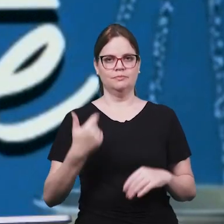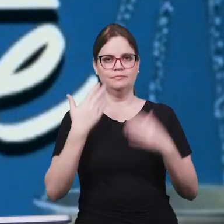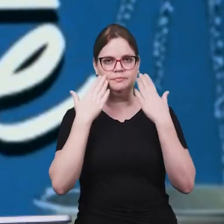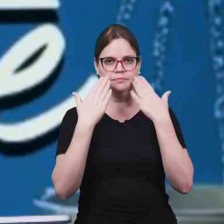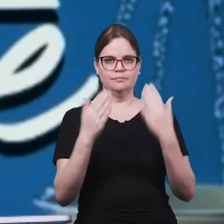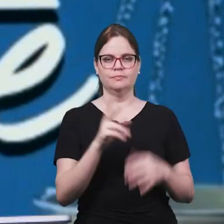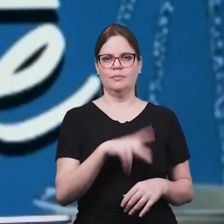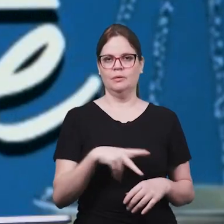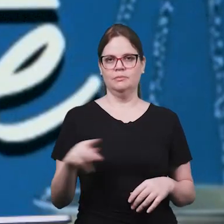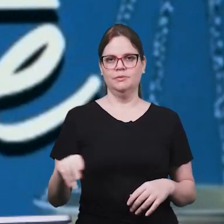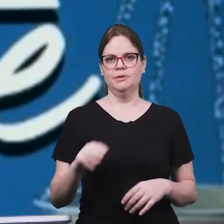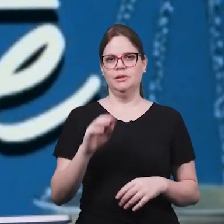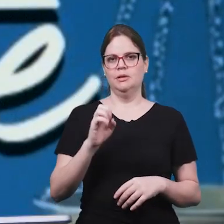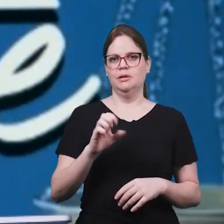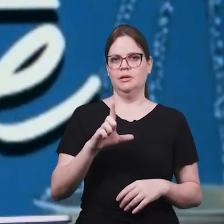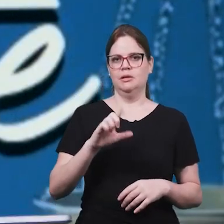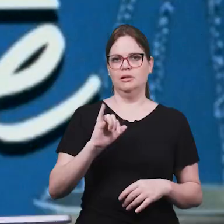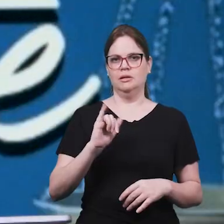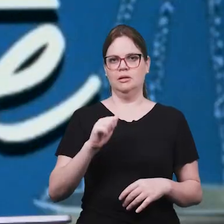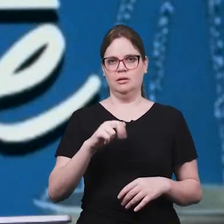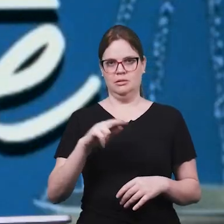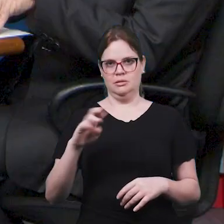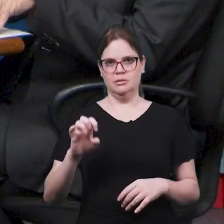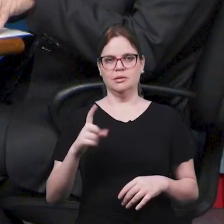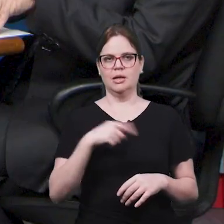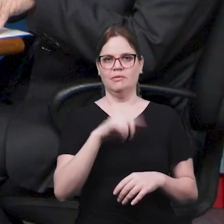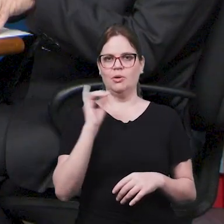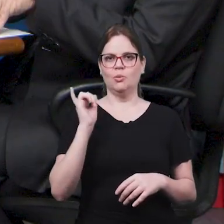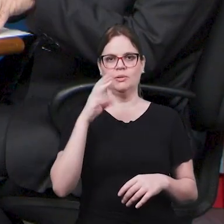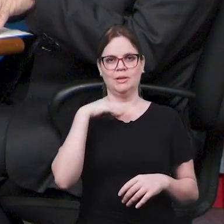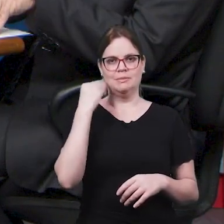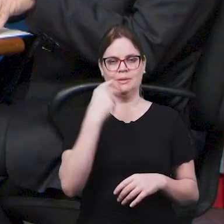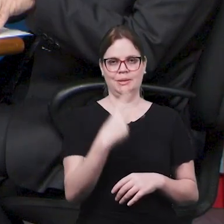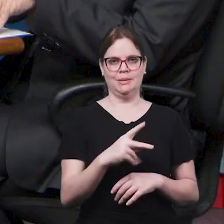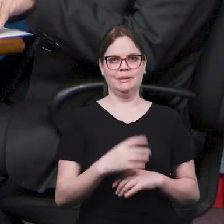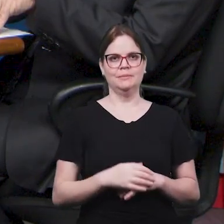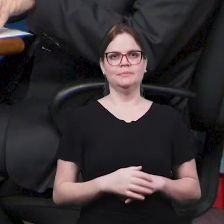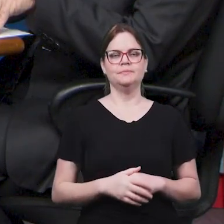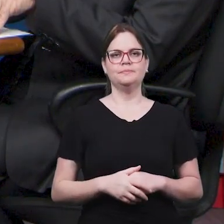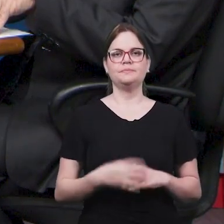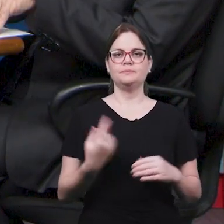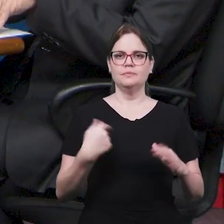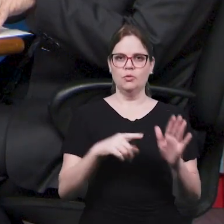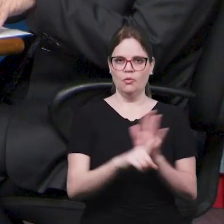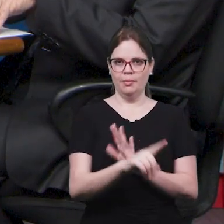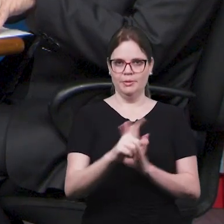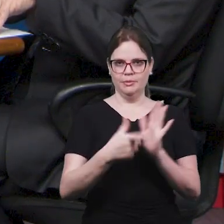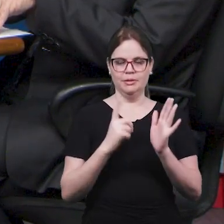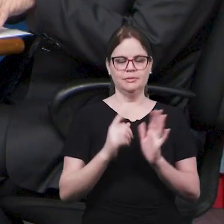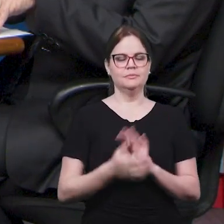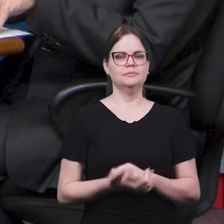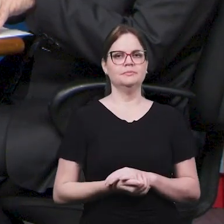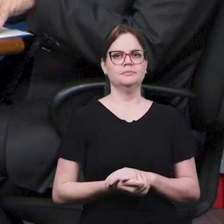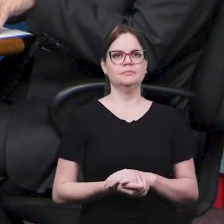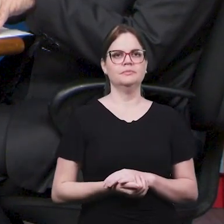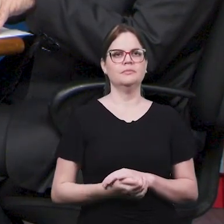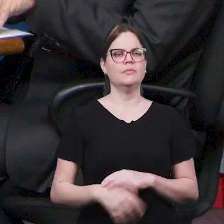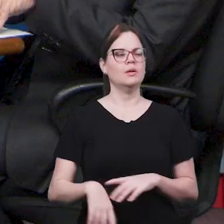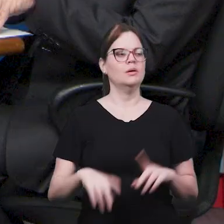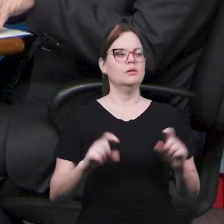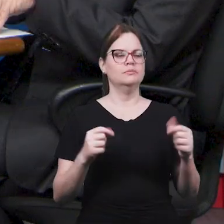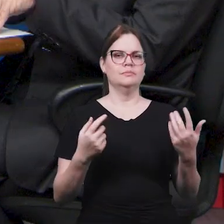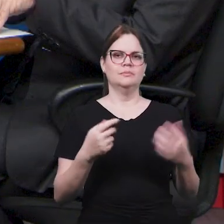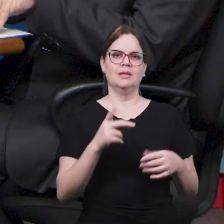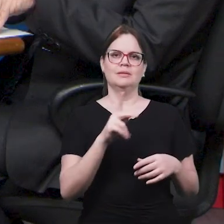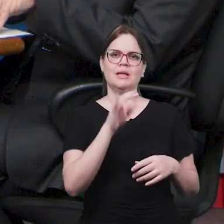nos dar essa resposta e contando a sua experiência. E é com relação ao seguinte, Eliane, o que os pais esperam de